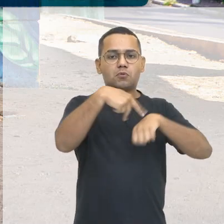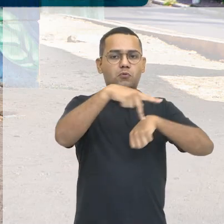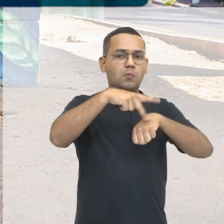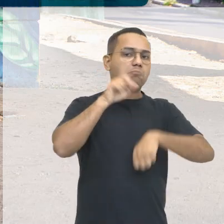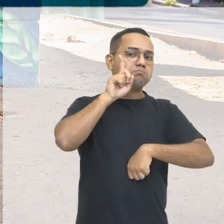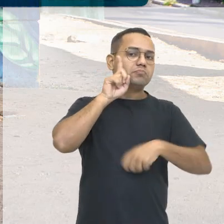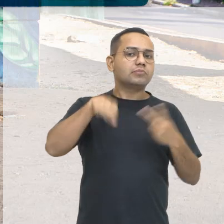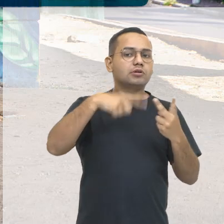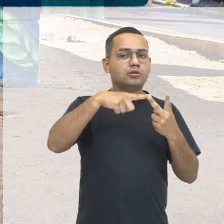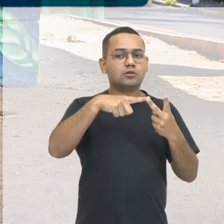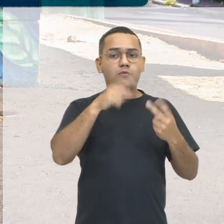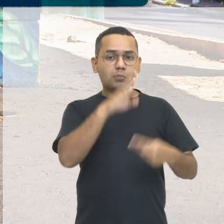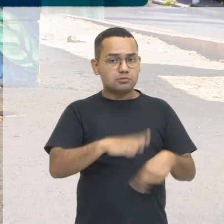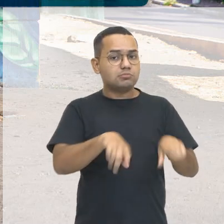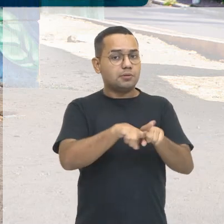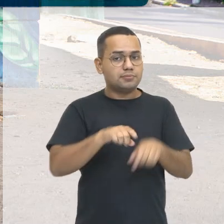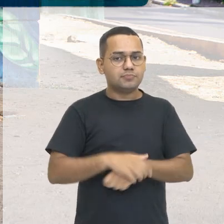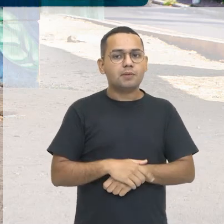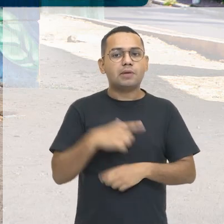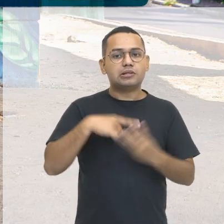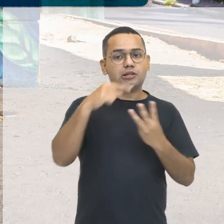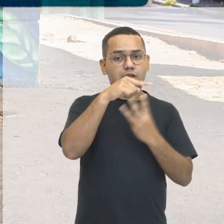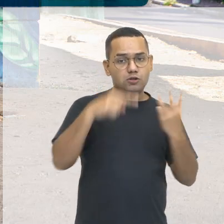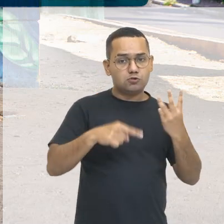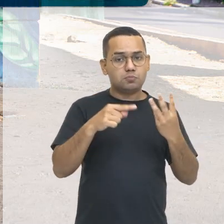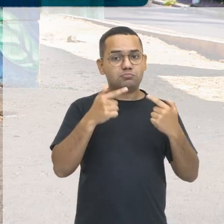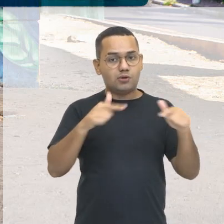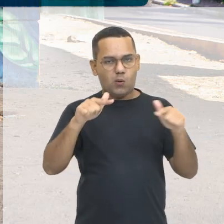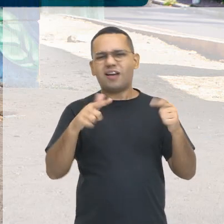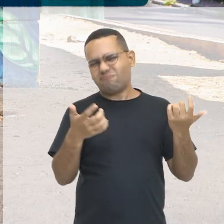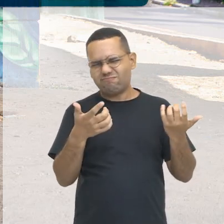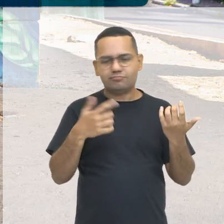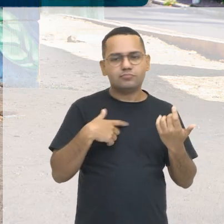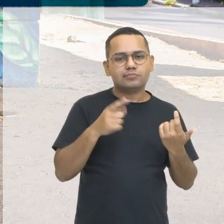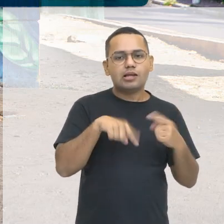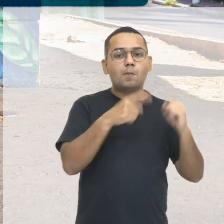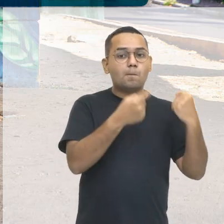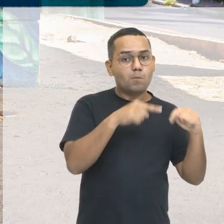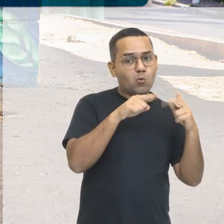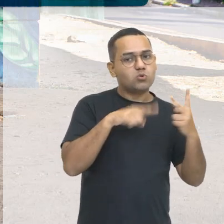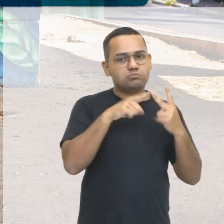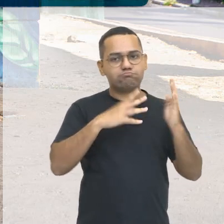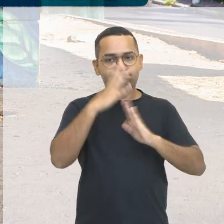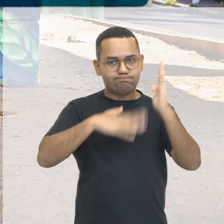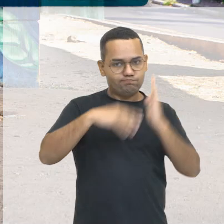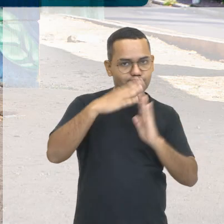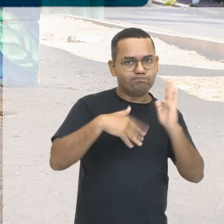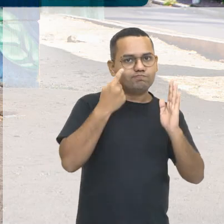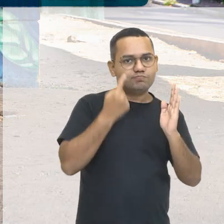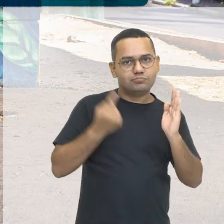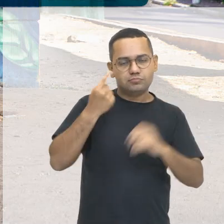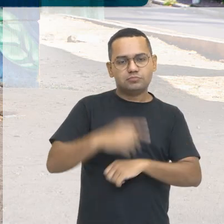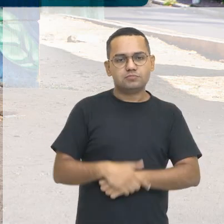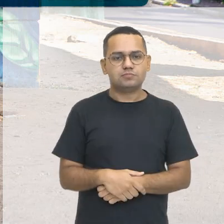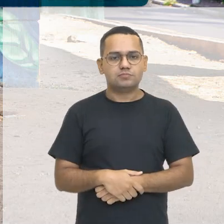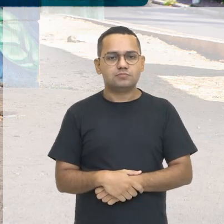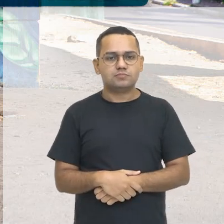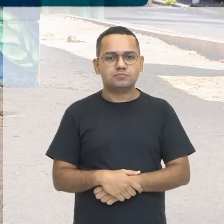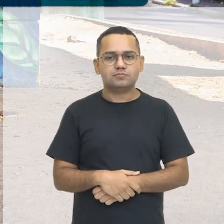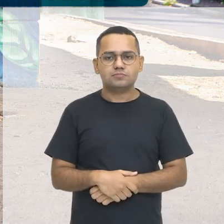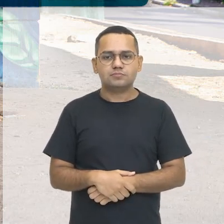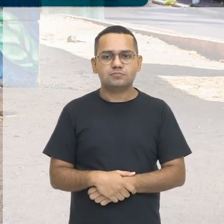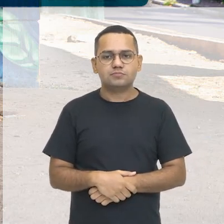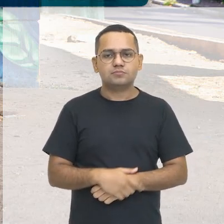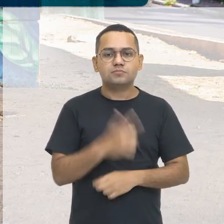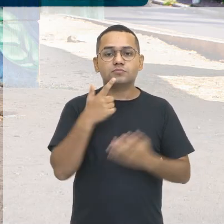Estados Unidos e no Brasil. Ele se divide em 3 linguagens, que é a música, artes visuais, como vocês